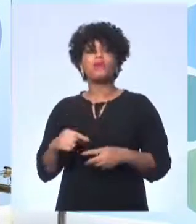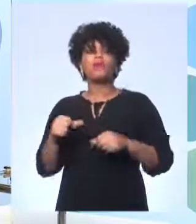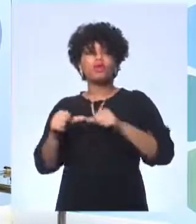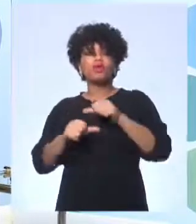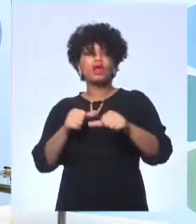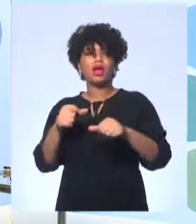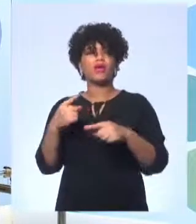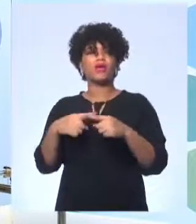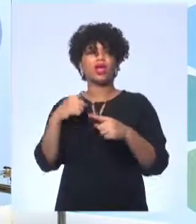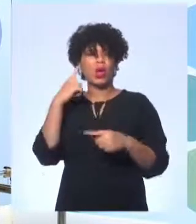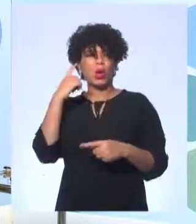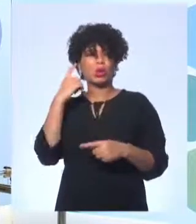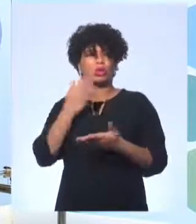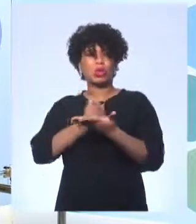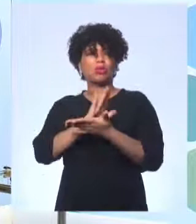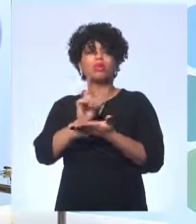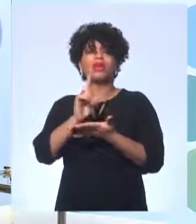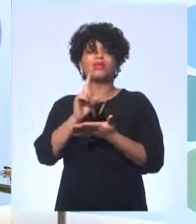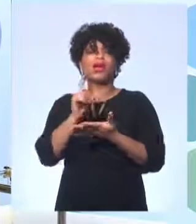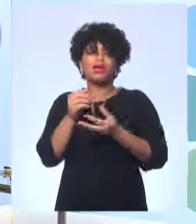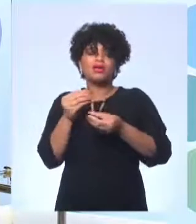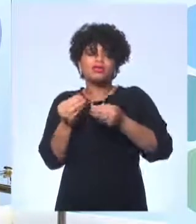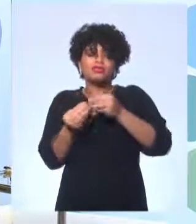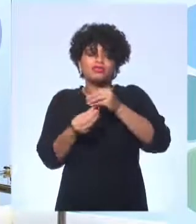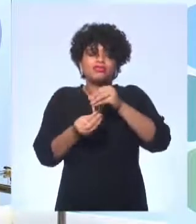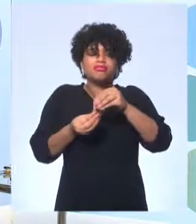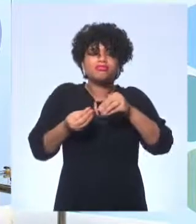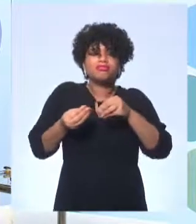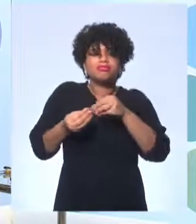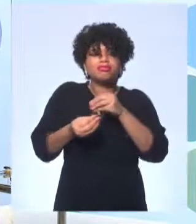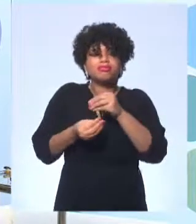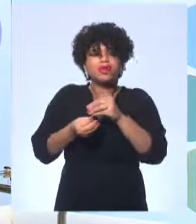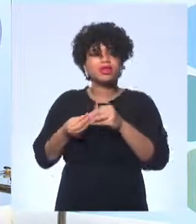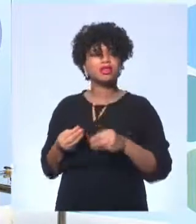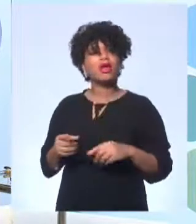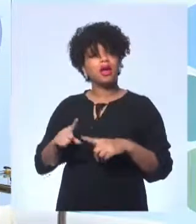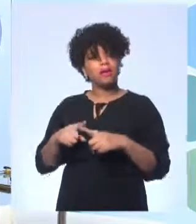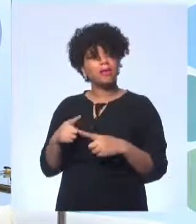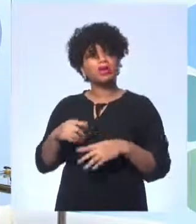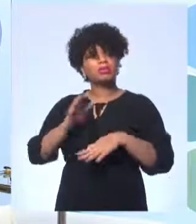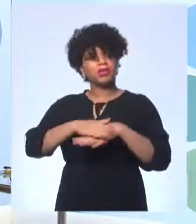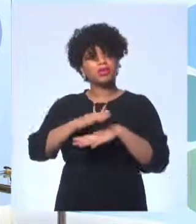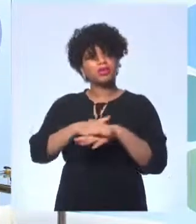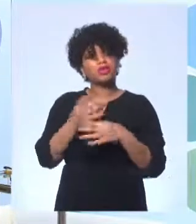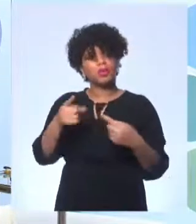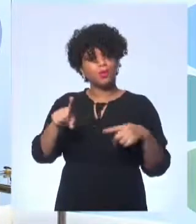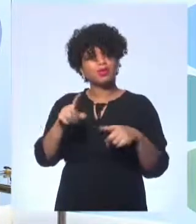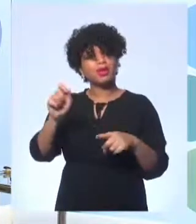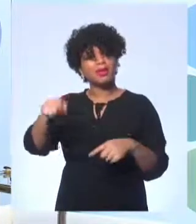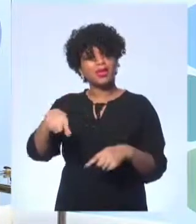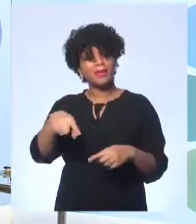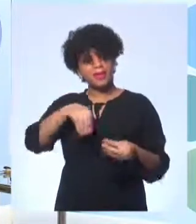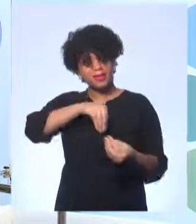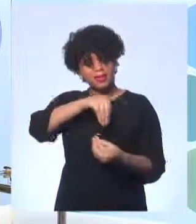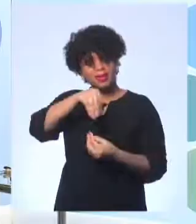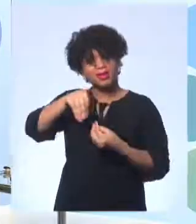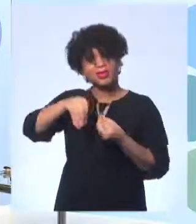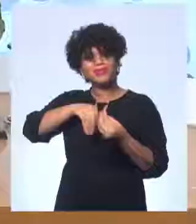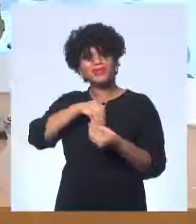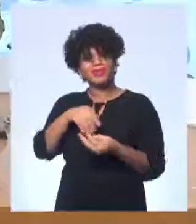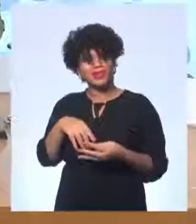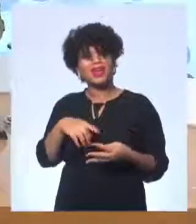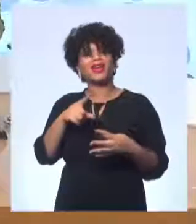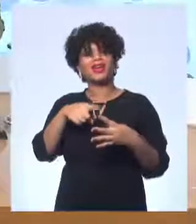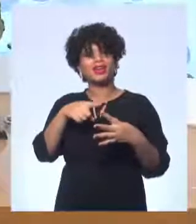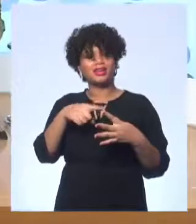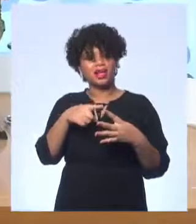recalcado, que é o nome que ele utiliza. Mas o ruído é uma parte constitutiva do som. Então, em todo som também está